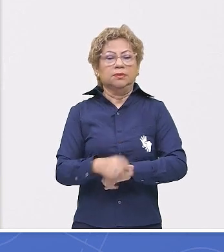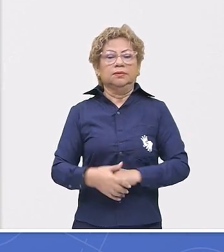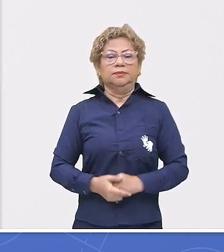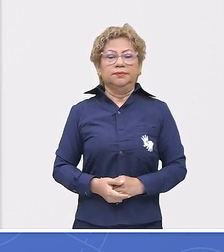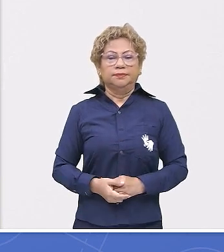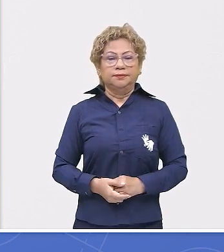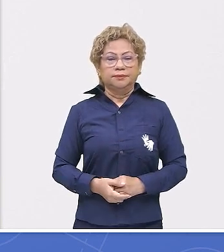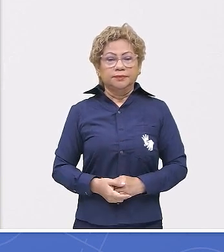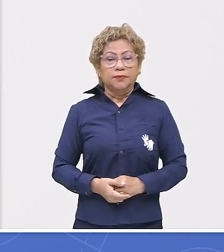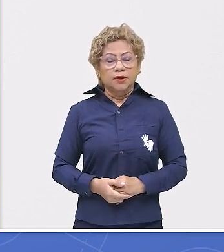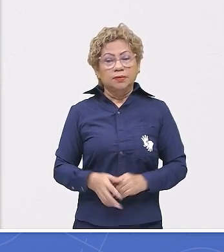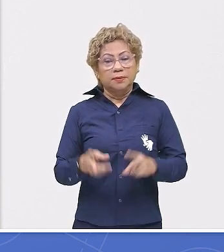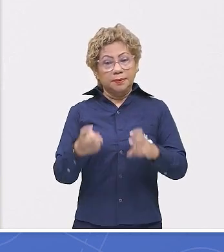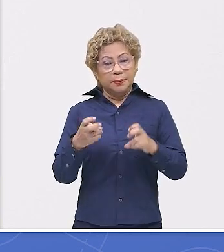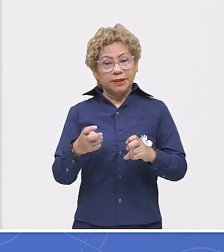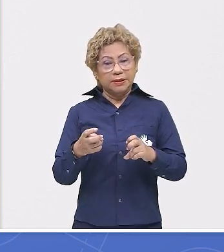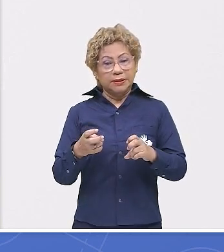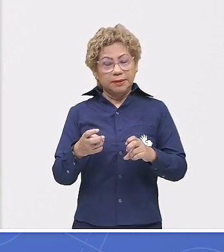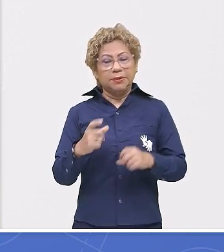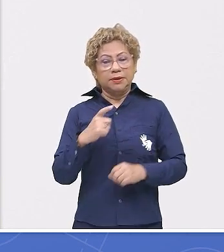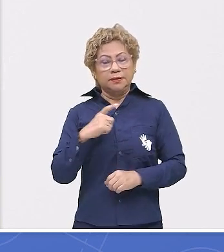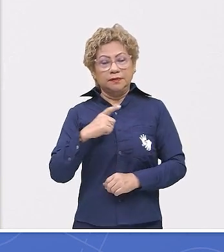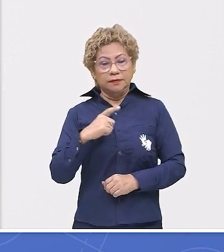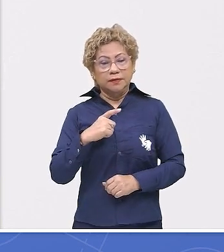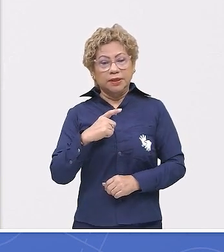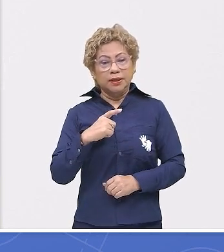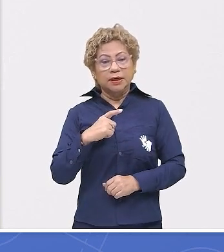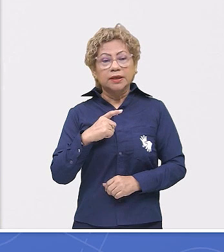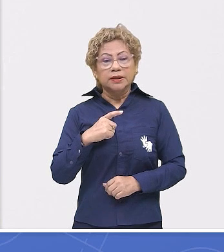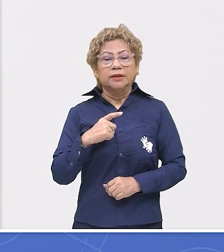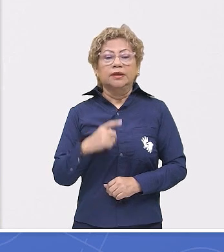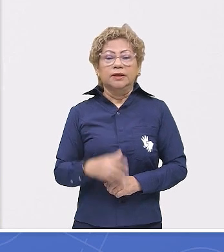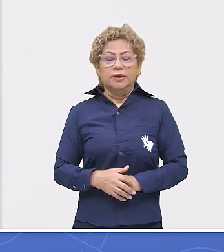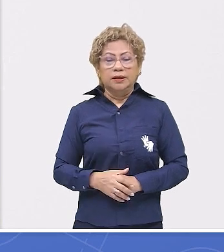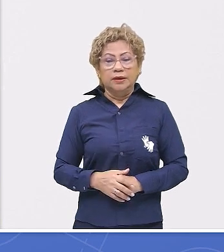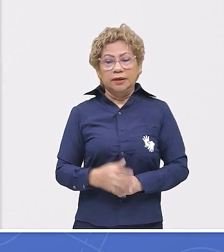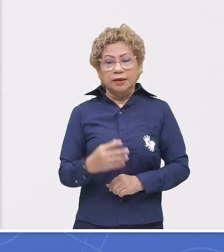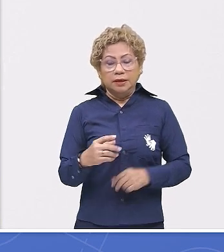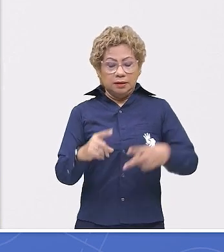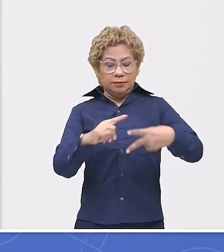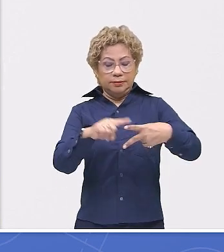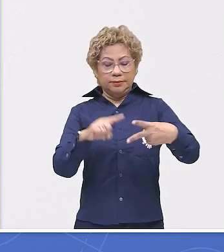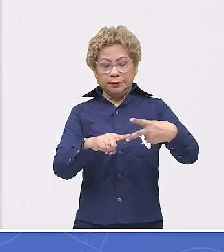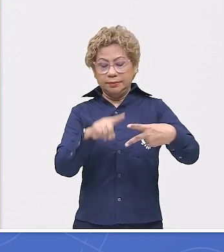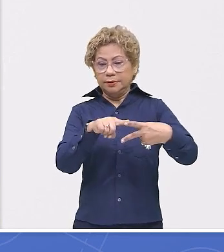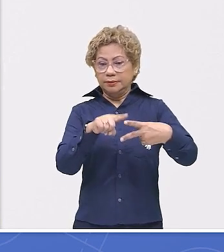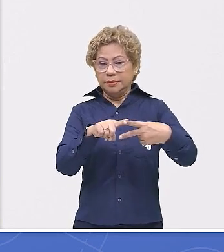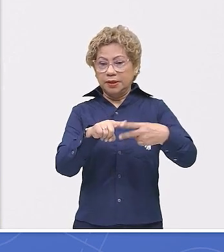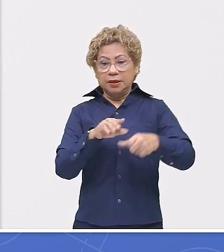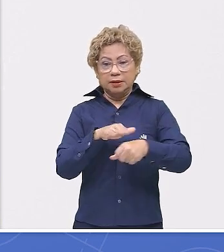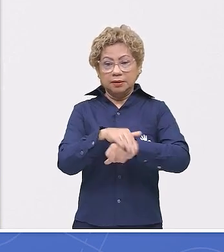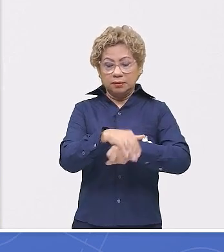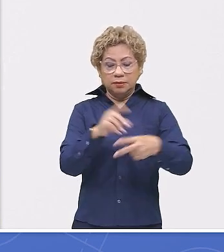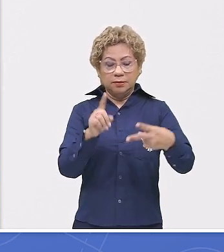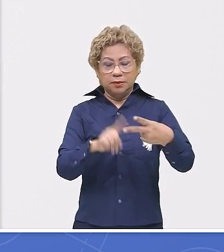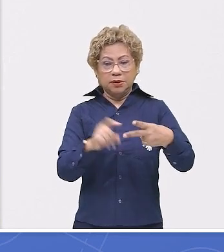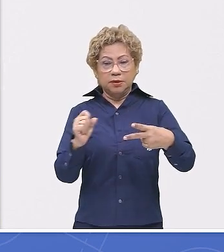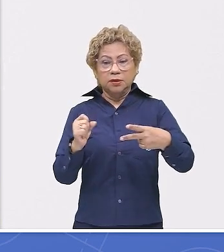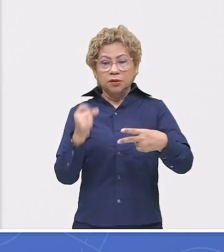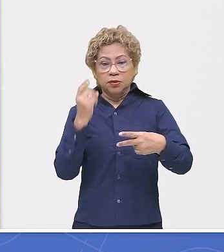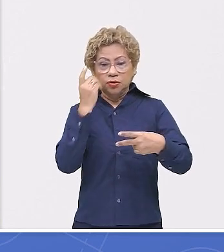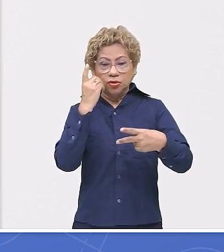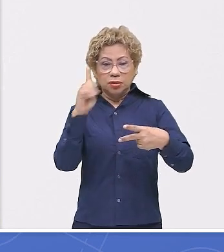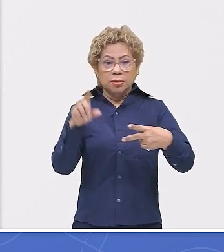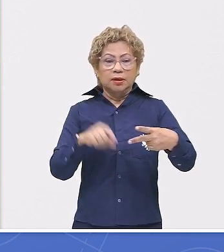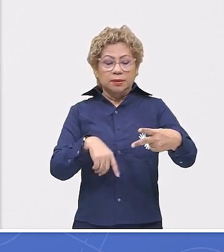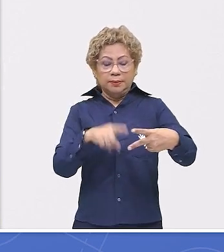que dura 24 horas ou um dia, ok? Então, a gente observa que o movimento de rotação, ele vai